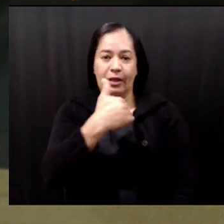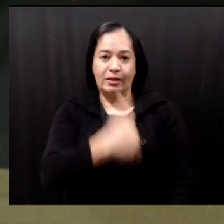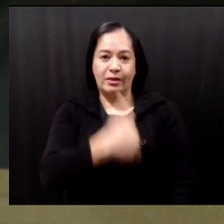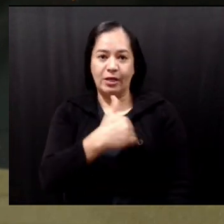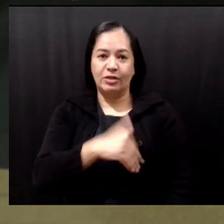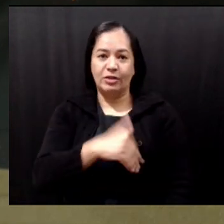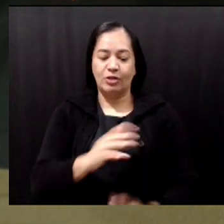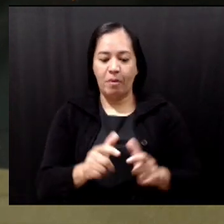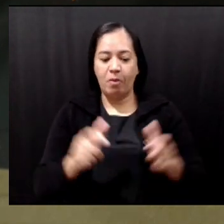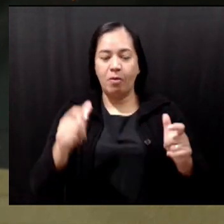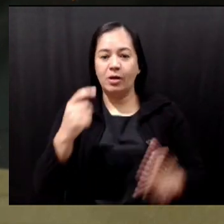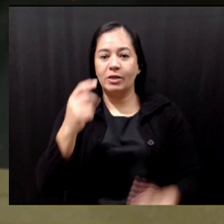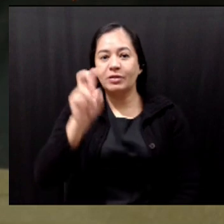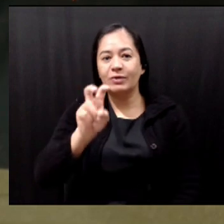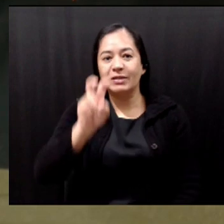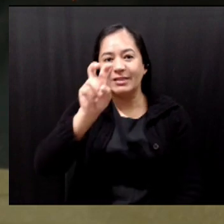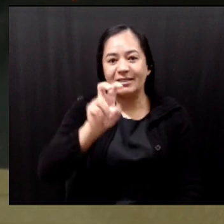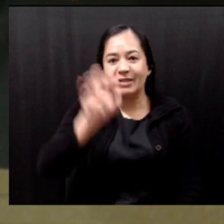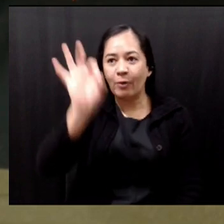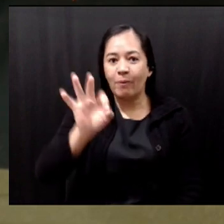55,4% e somaram aí